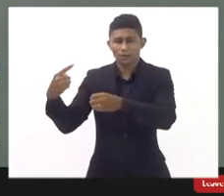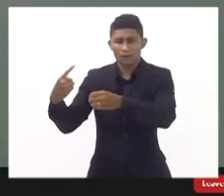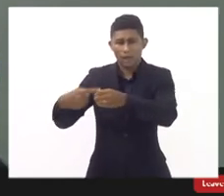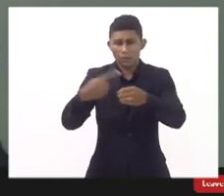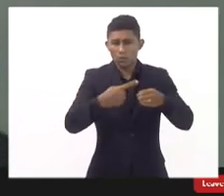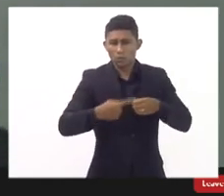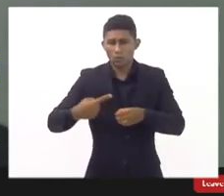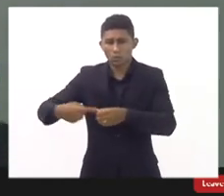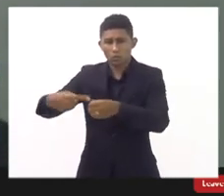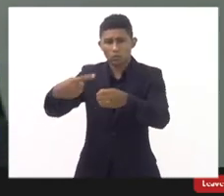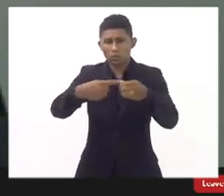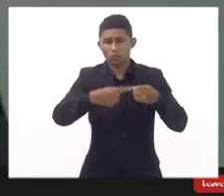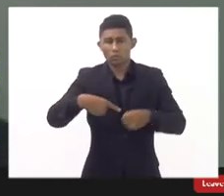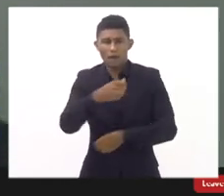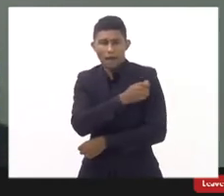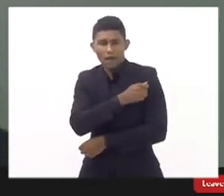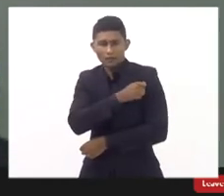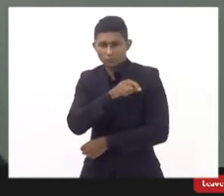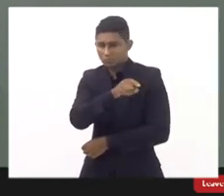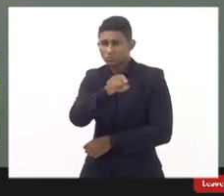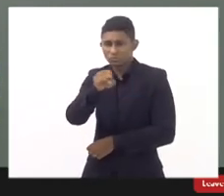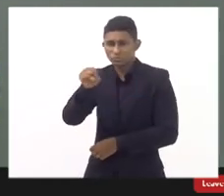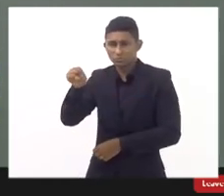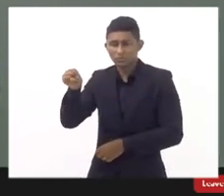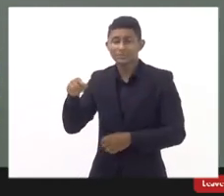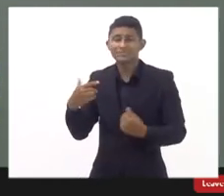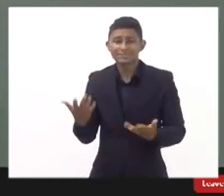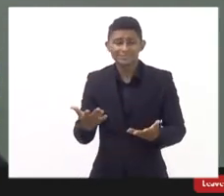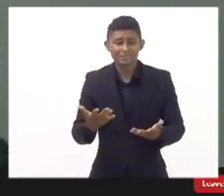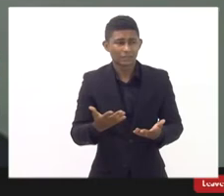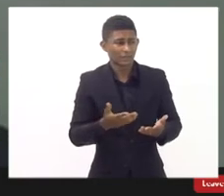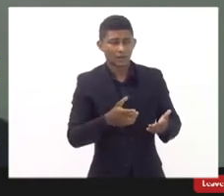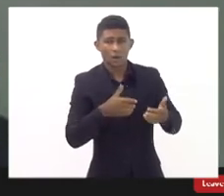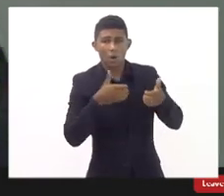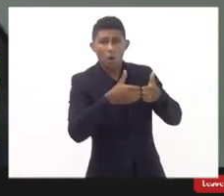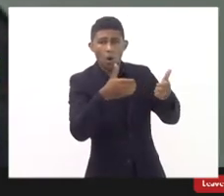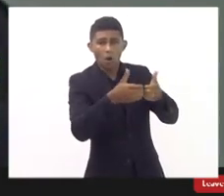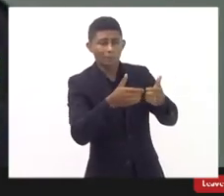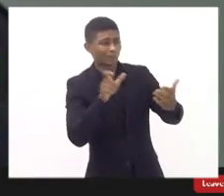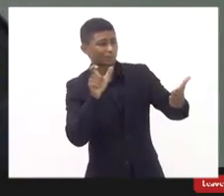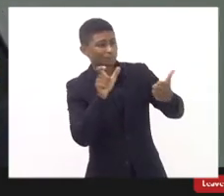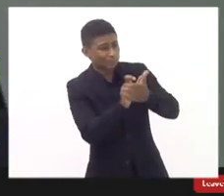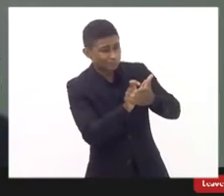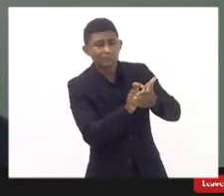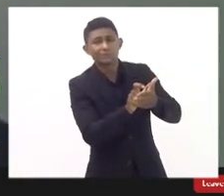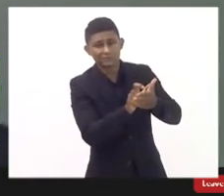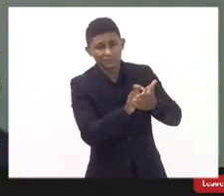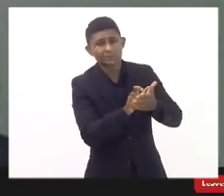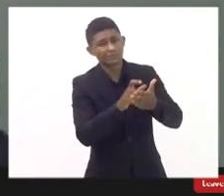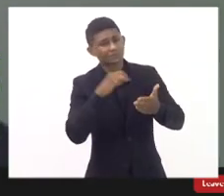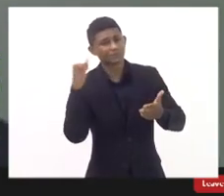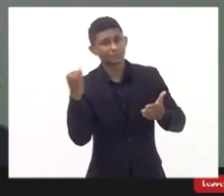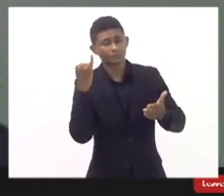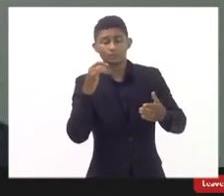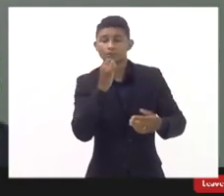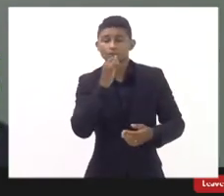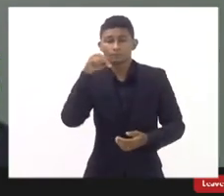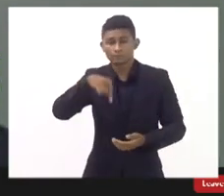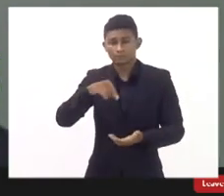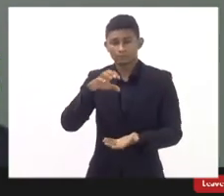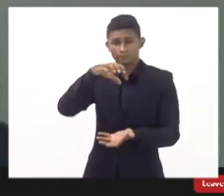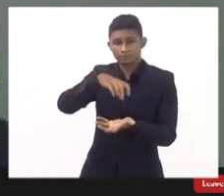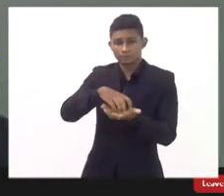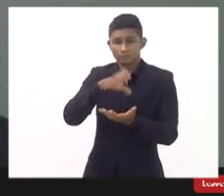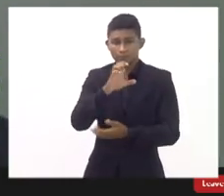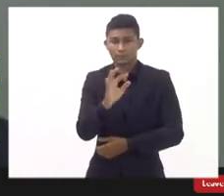a passagem intermunicipal ela é extremamente fundamental, né? Aqui no campus Cabo Frio, por exemplo, do Instituto